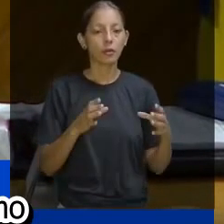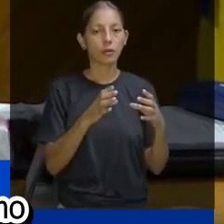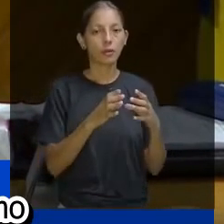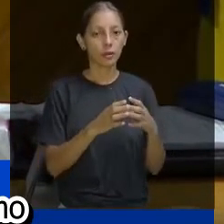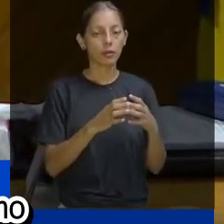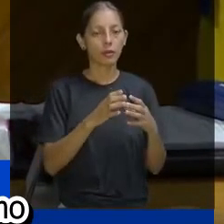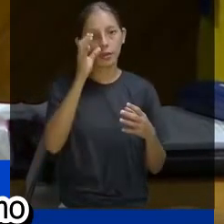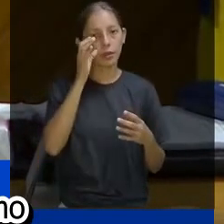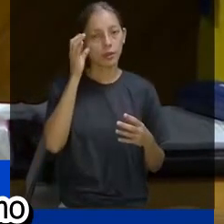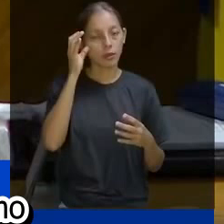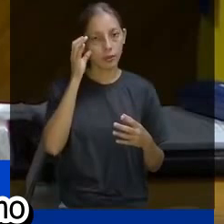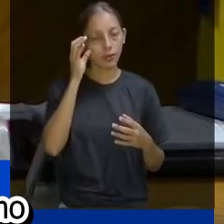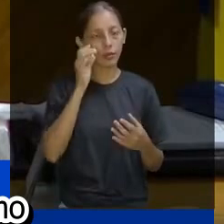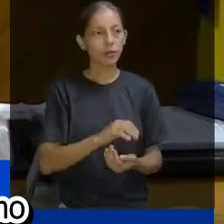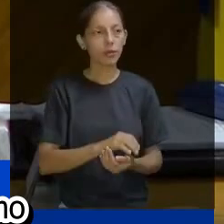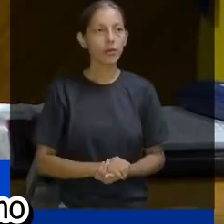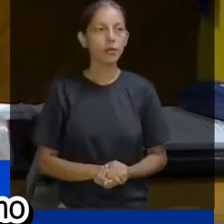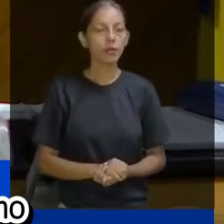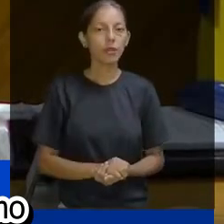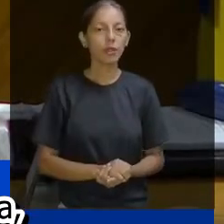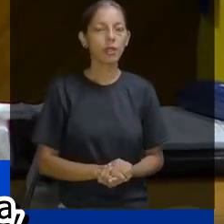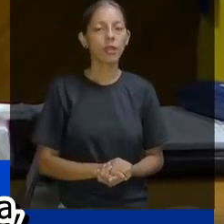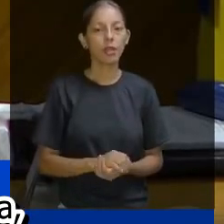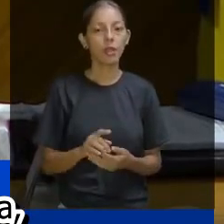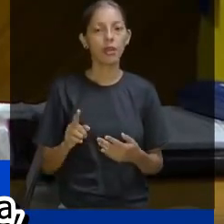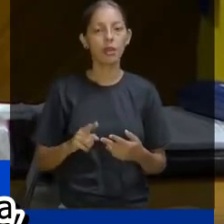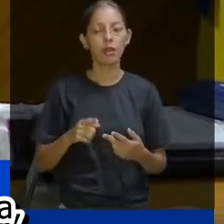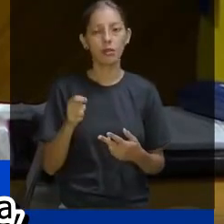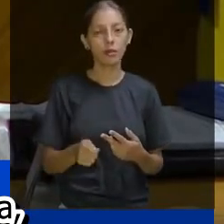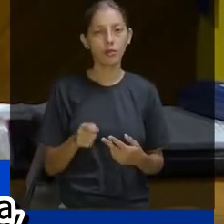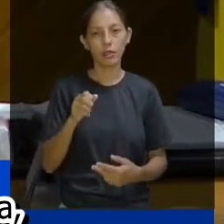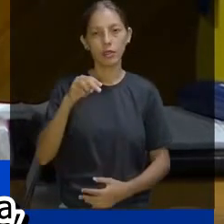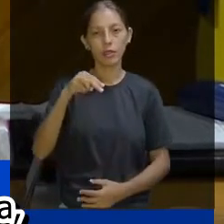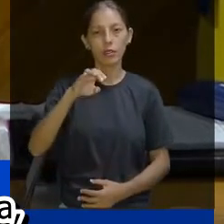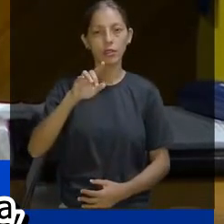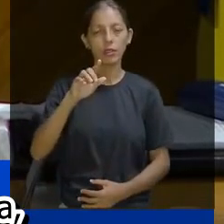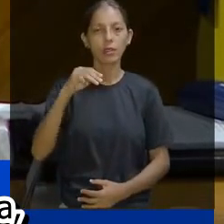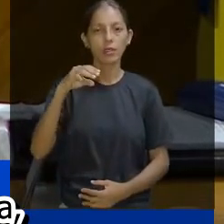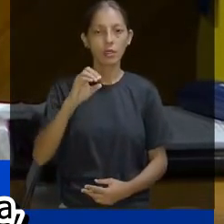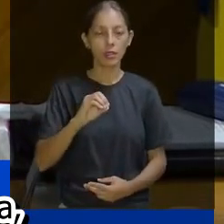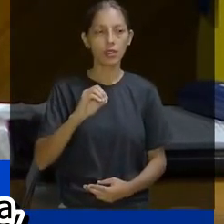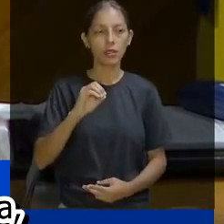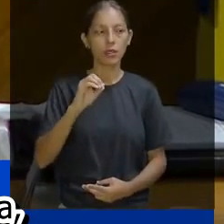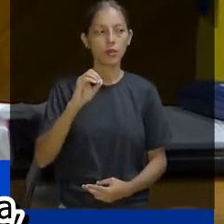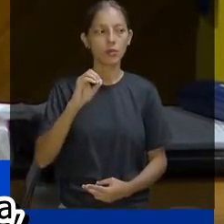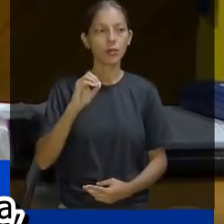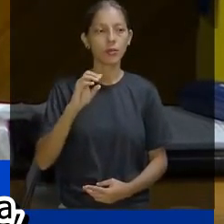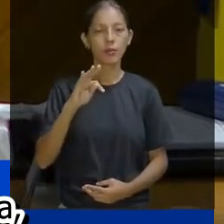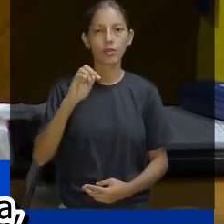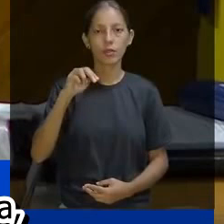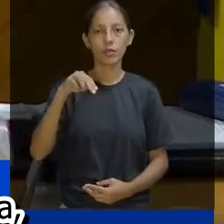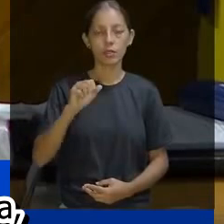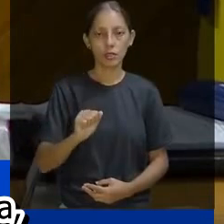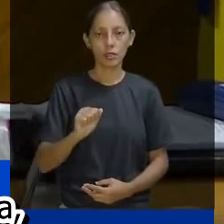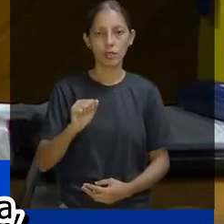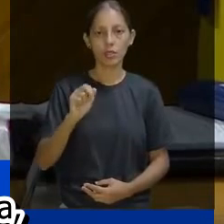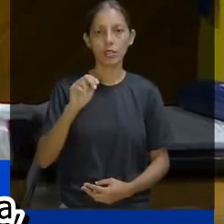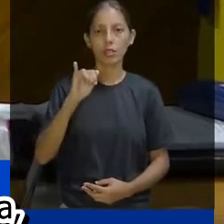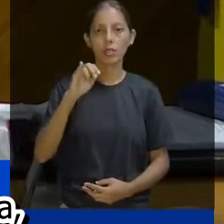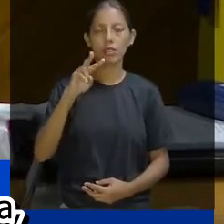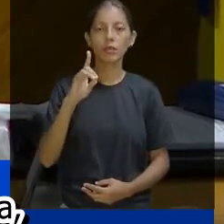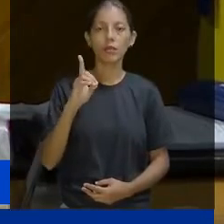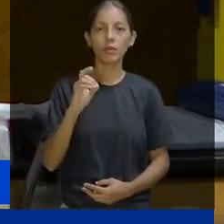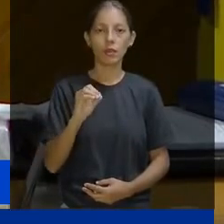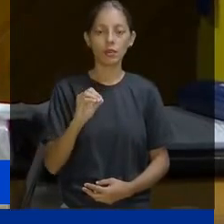Antônio de Souza, e atuarão como vogais os juízes Anselmo Gonçalves, Paulo Madeira, Tina Souza, Paola Santos, Rivaldo Valente e